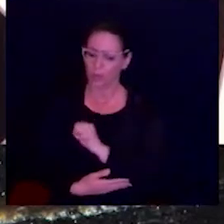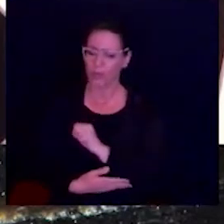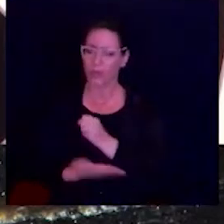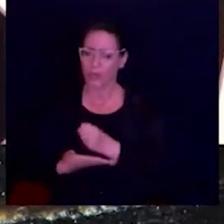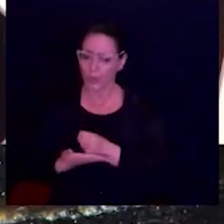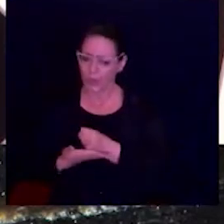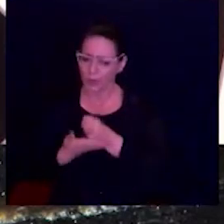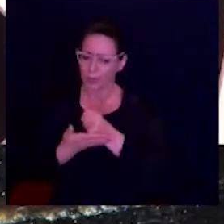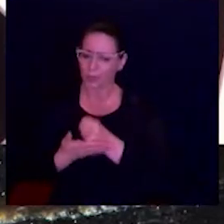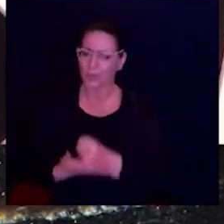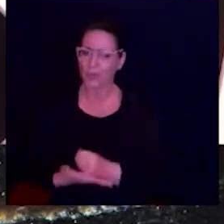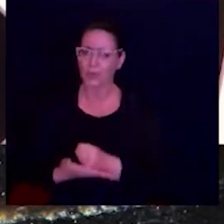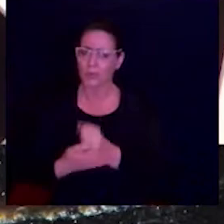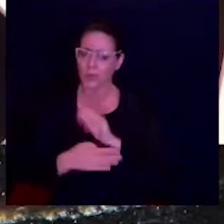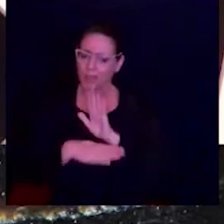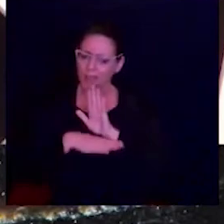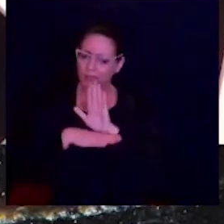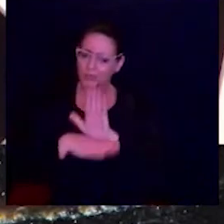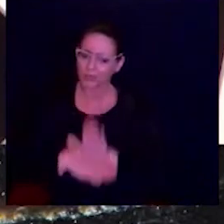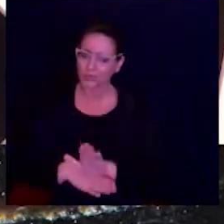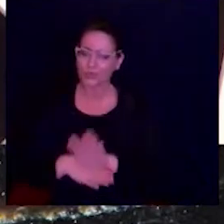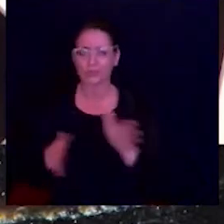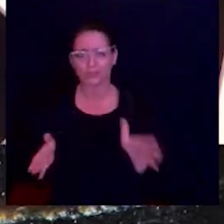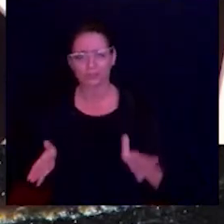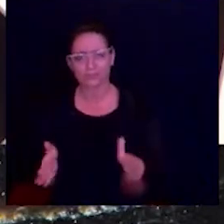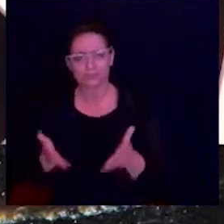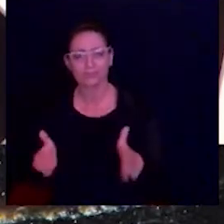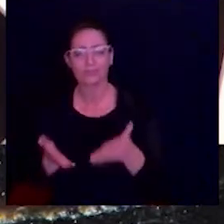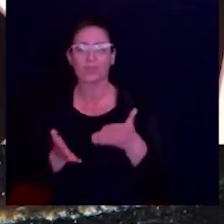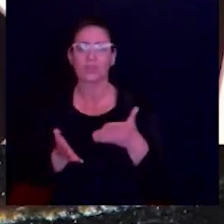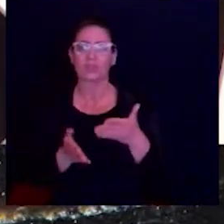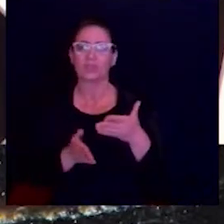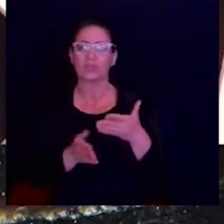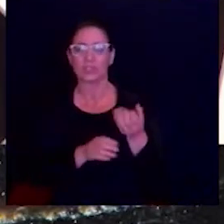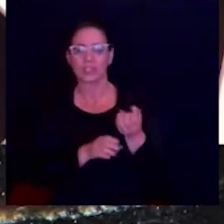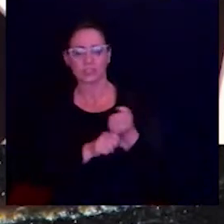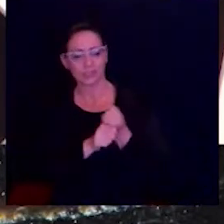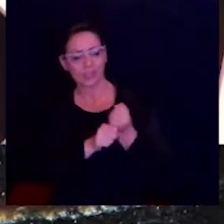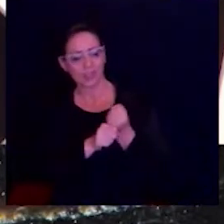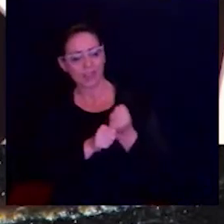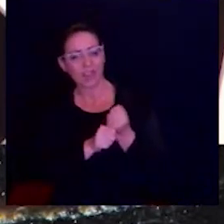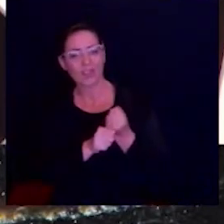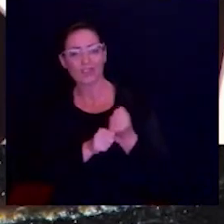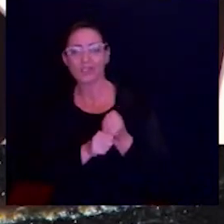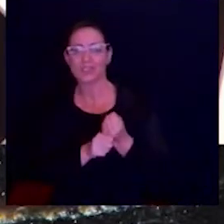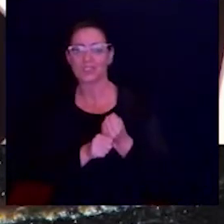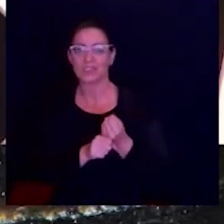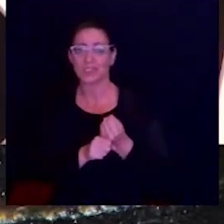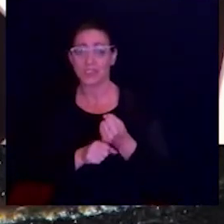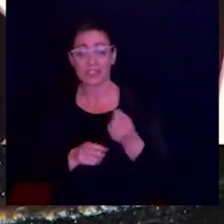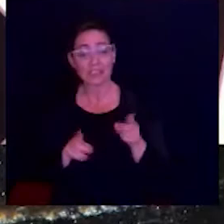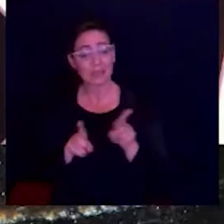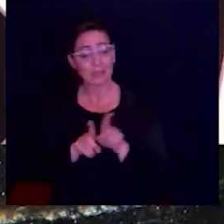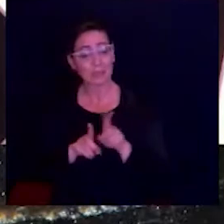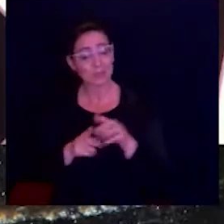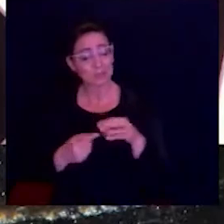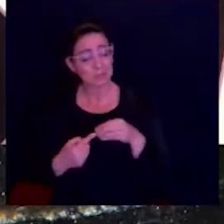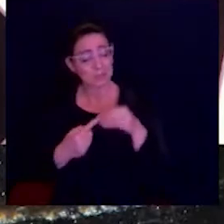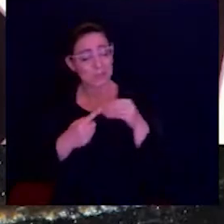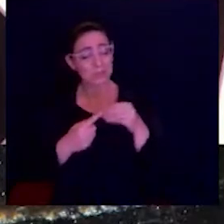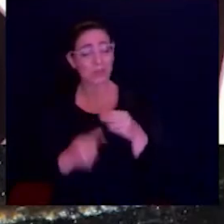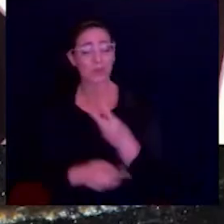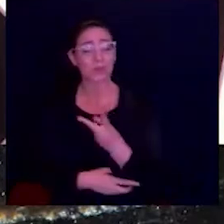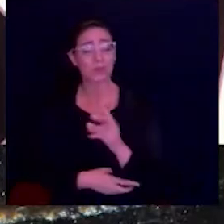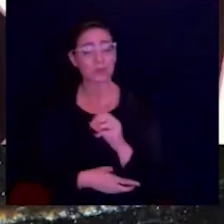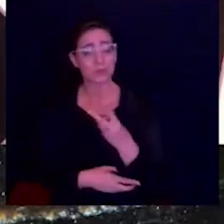o suporte, o incentivo durante estes dias, especialmente neste ano em que toda